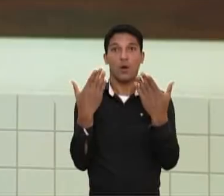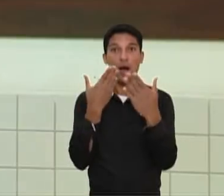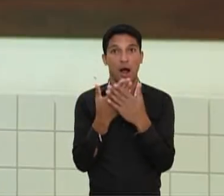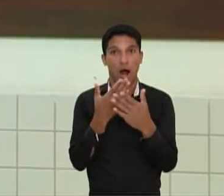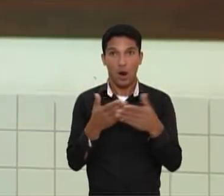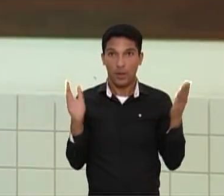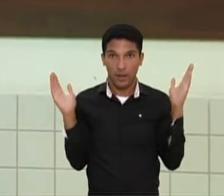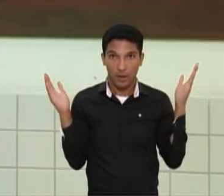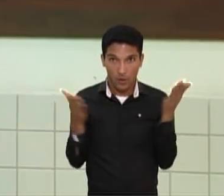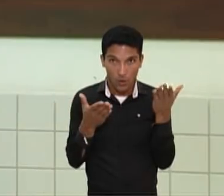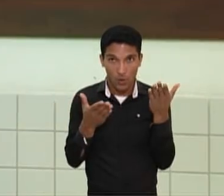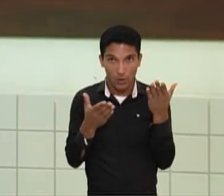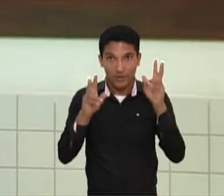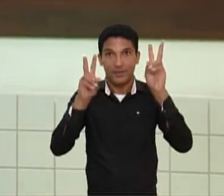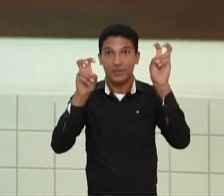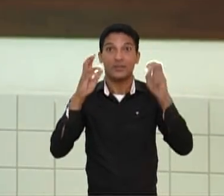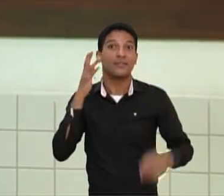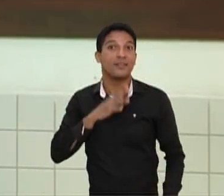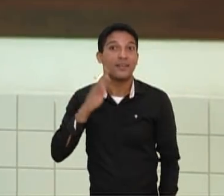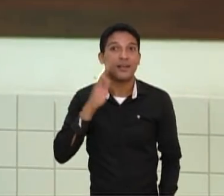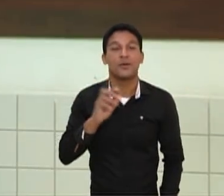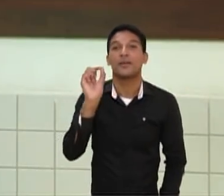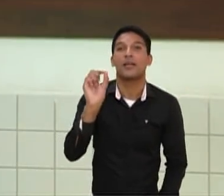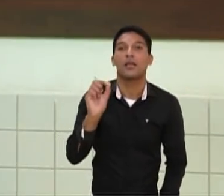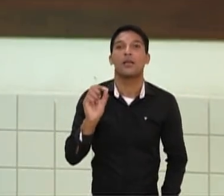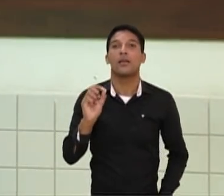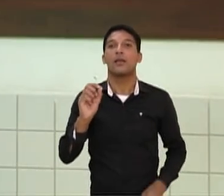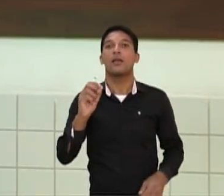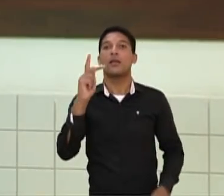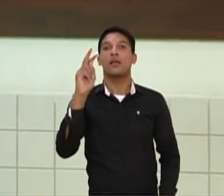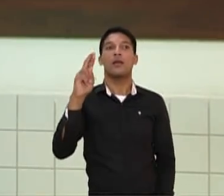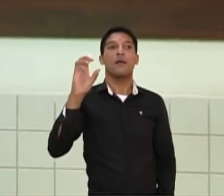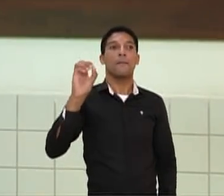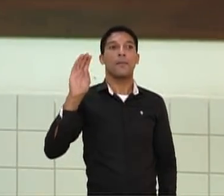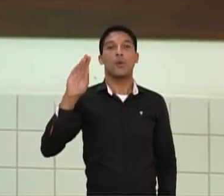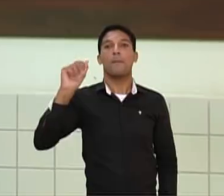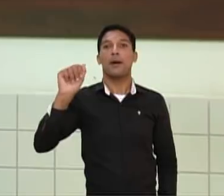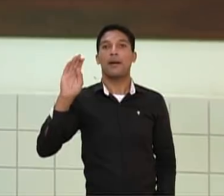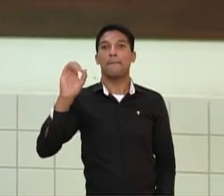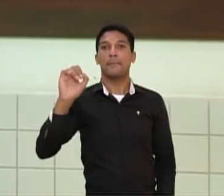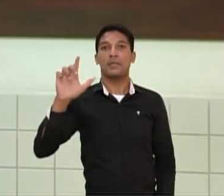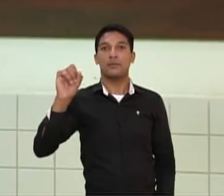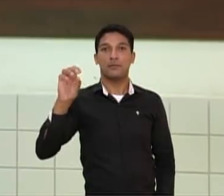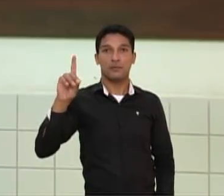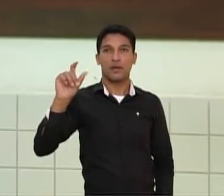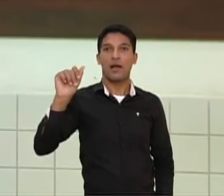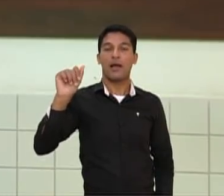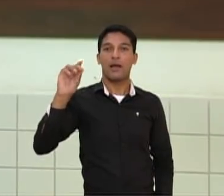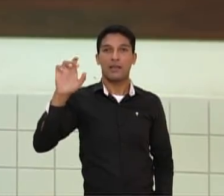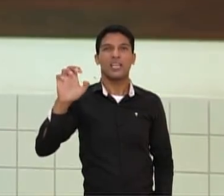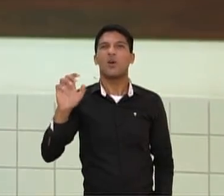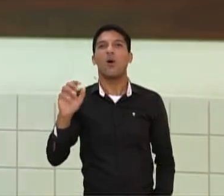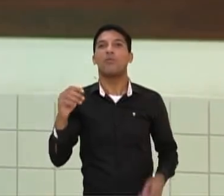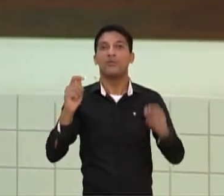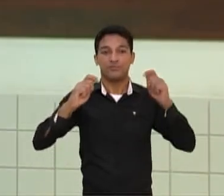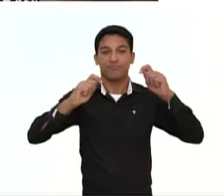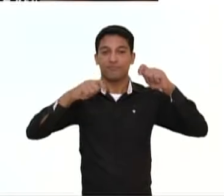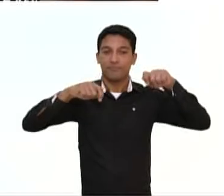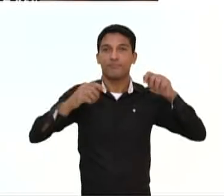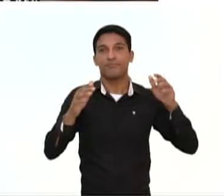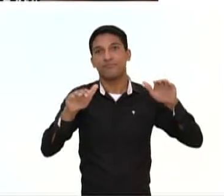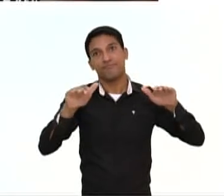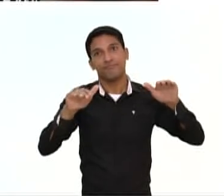nós vamos falar sobre um assunto muito legal que é probabilidade, certo? Então, para começar essa aula, tem aqui um probleminha para